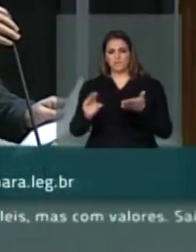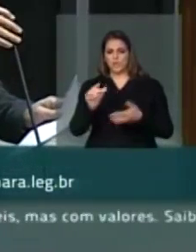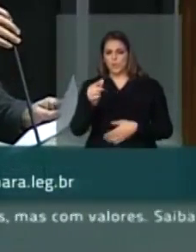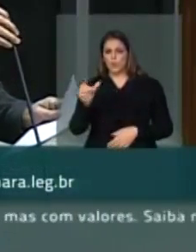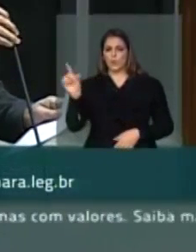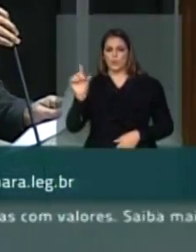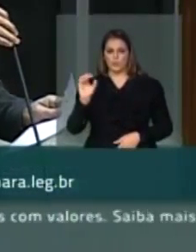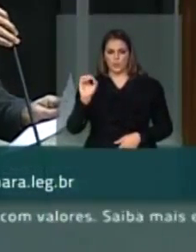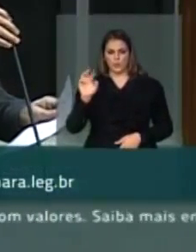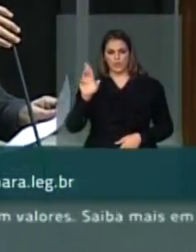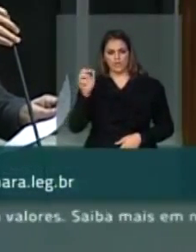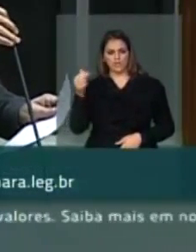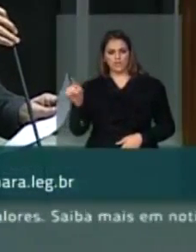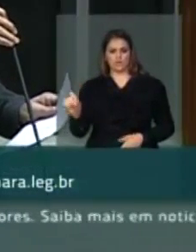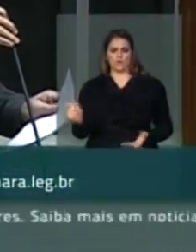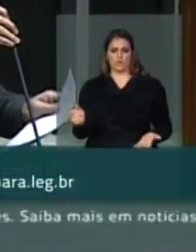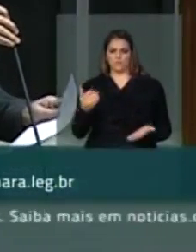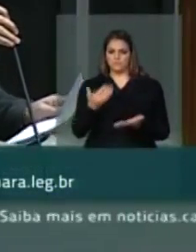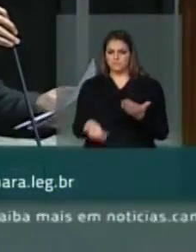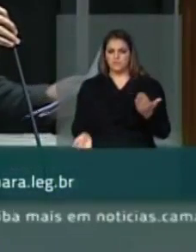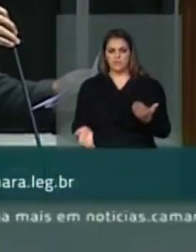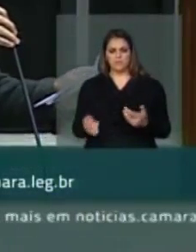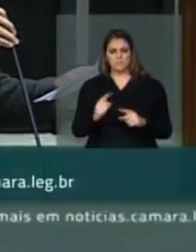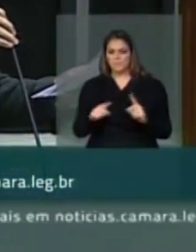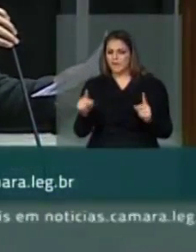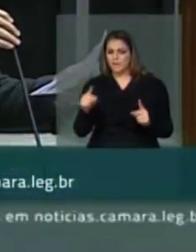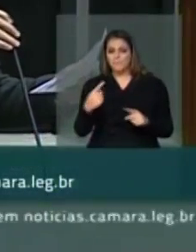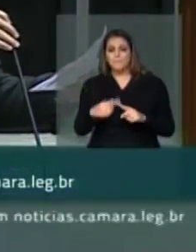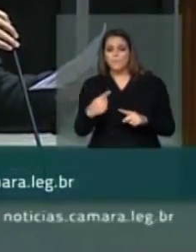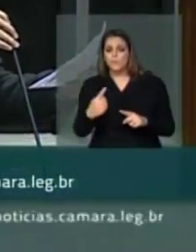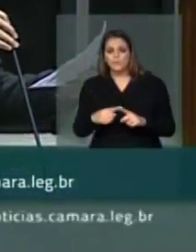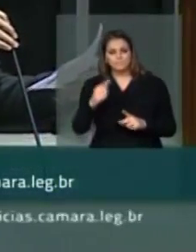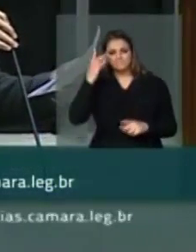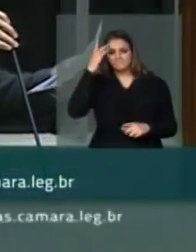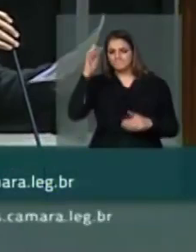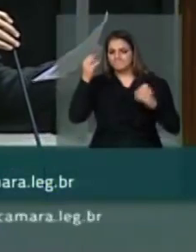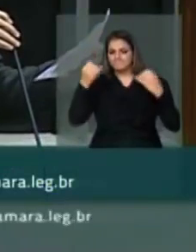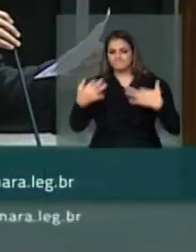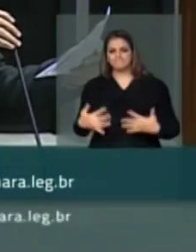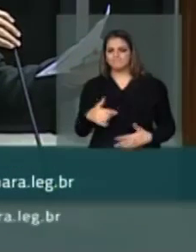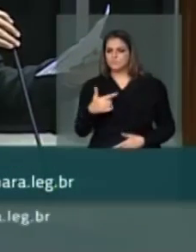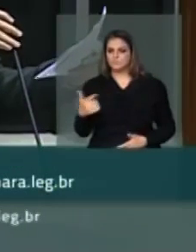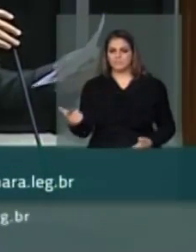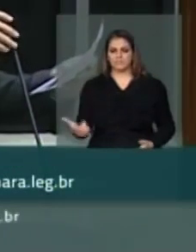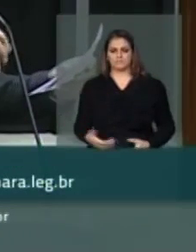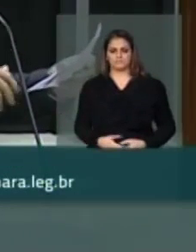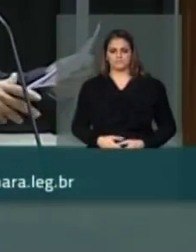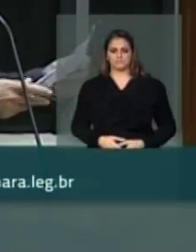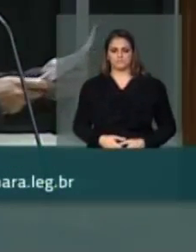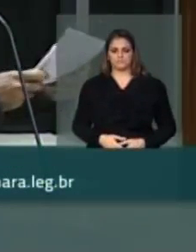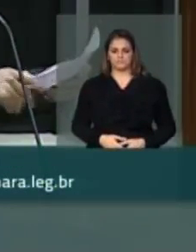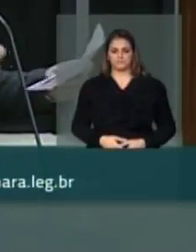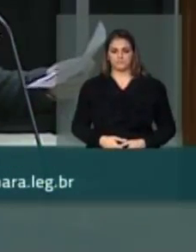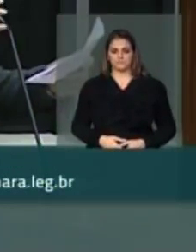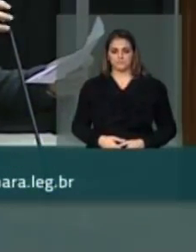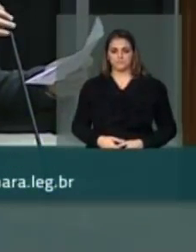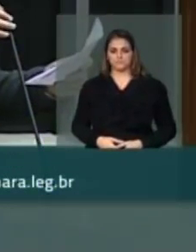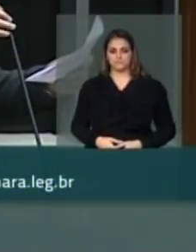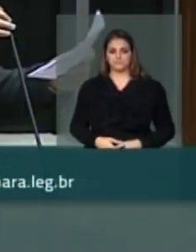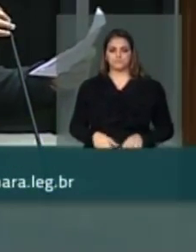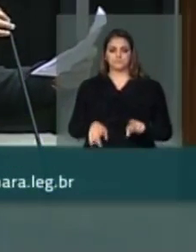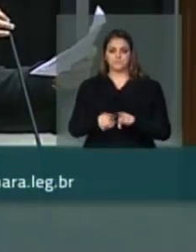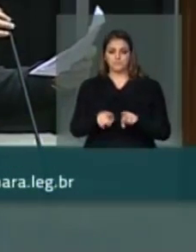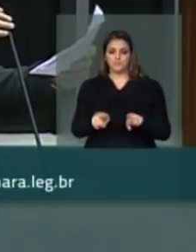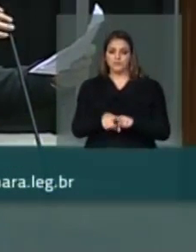órgãos da administração pública sem uma justificativa plausível. Ao mesmo tempo, quero aqui